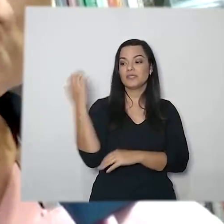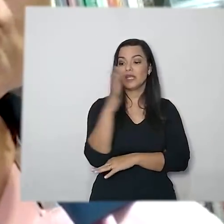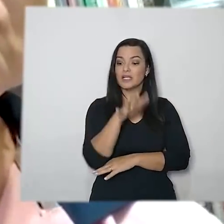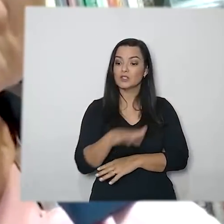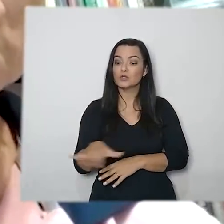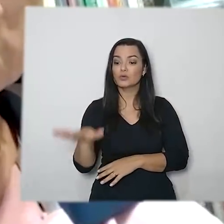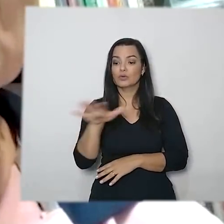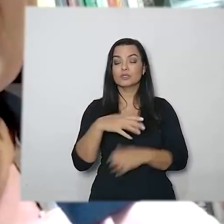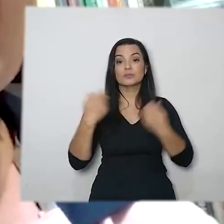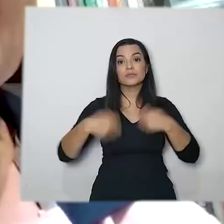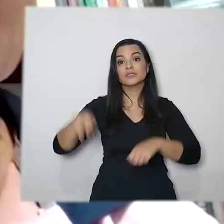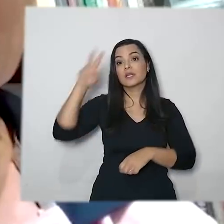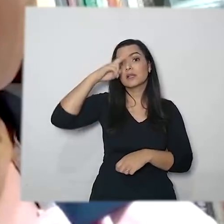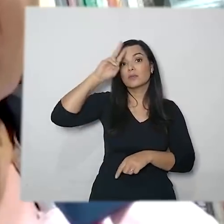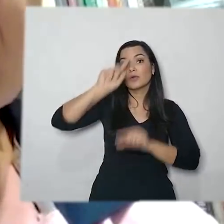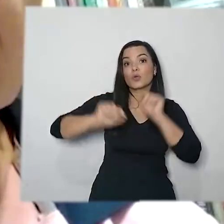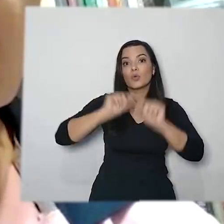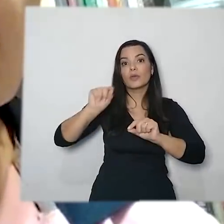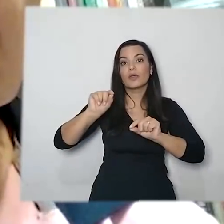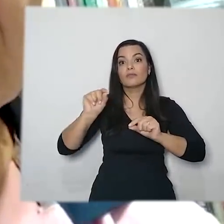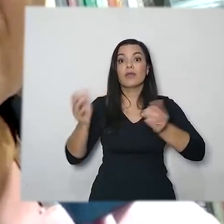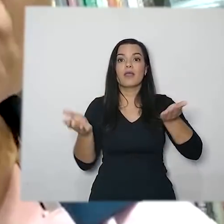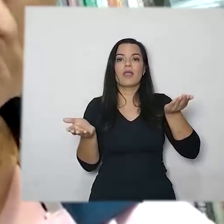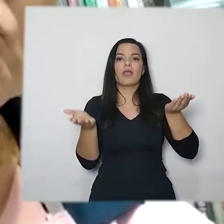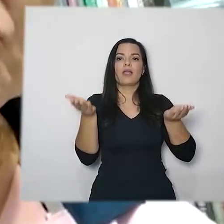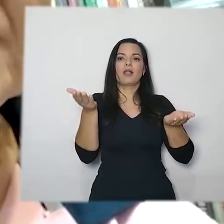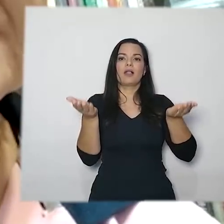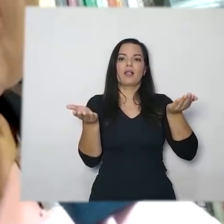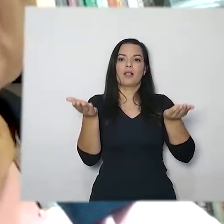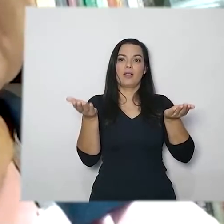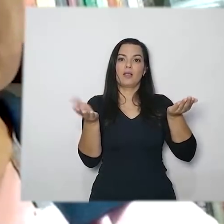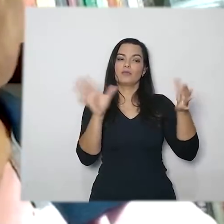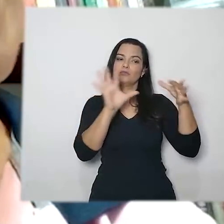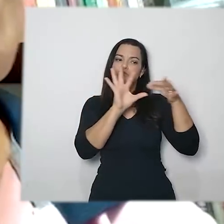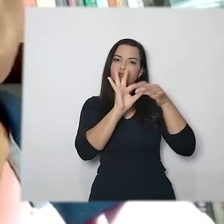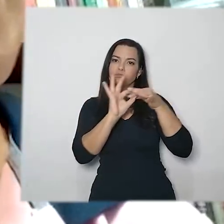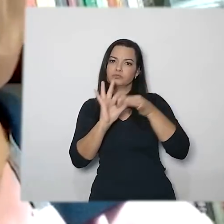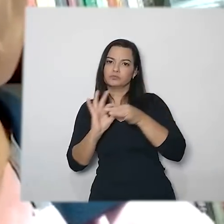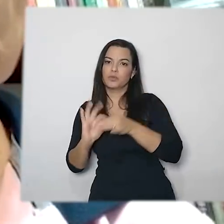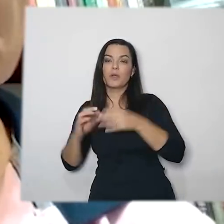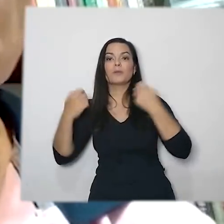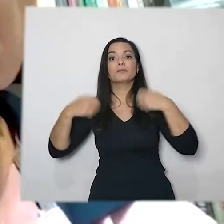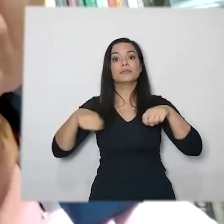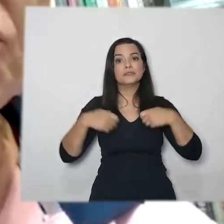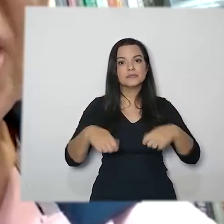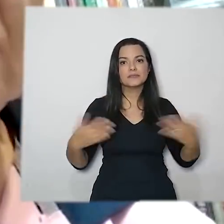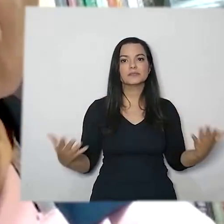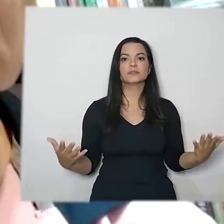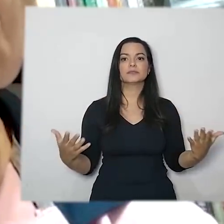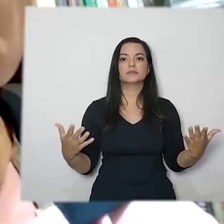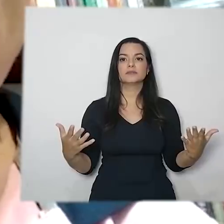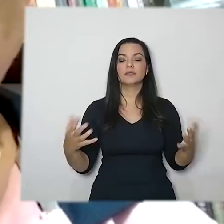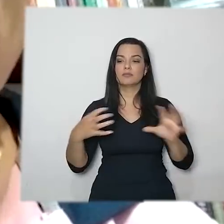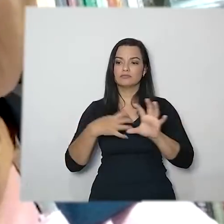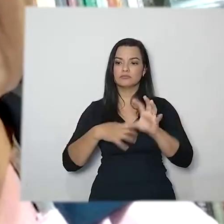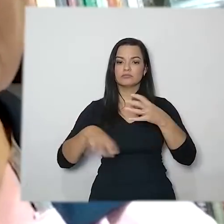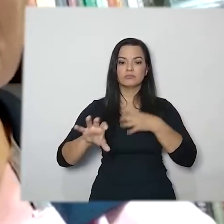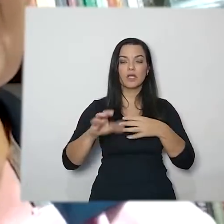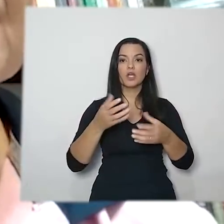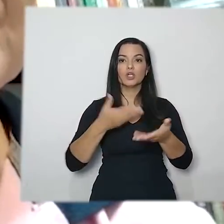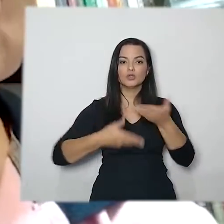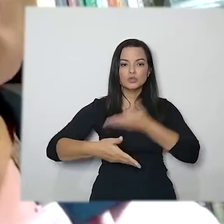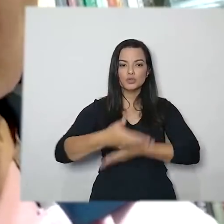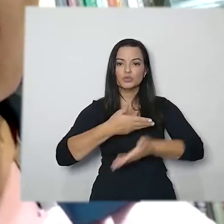que tudo funciona em equilíbrio e uns estão ligados com os outros na sua função, no seu jeito de